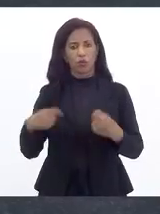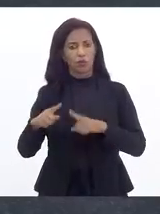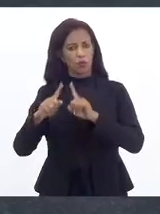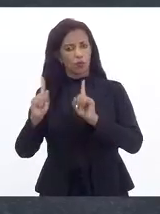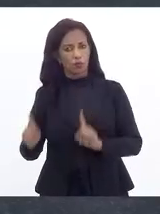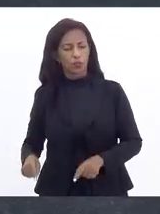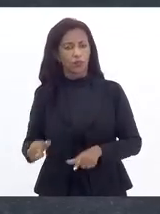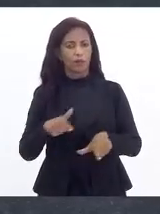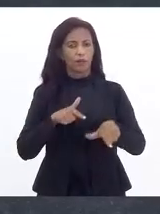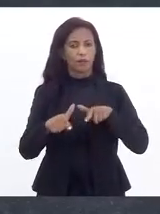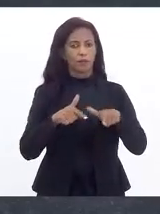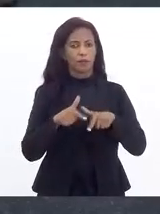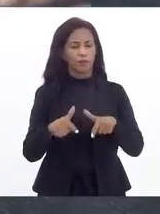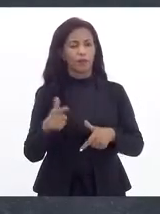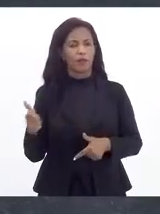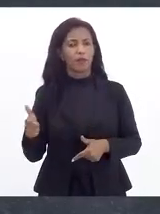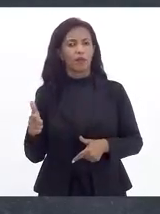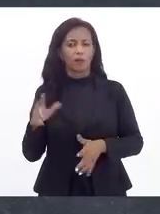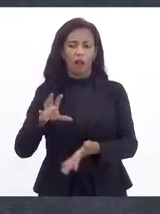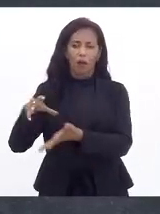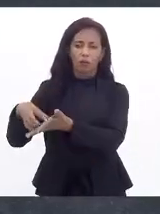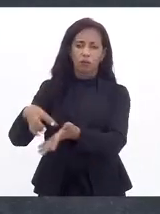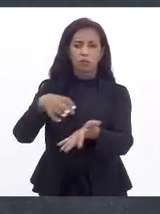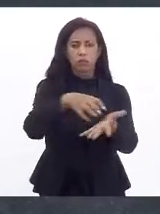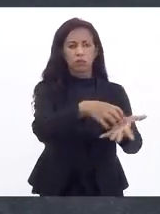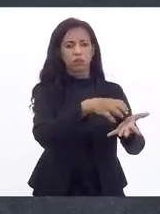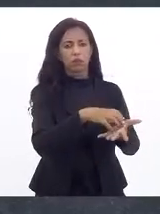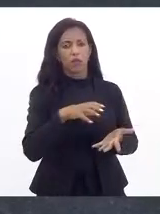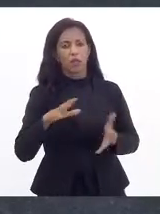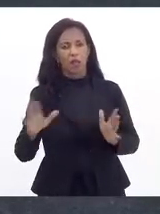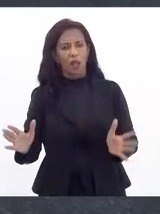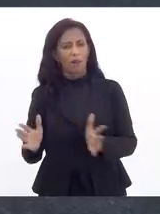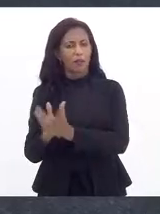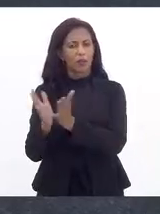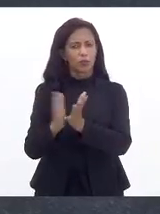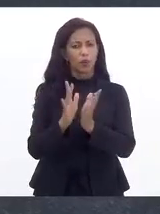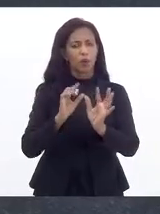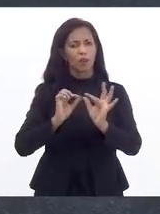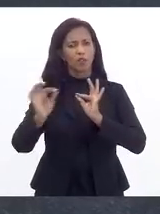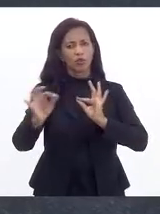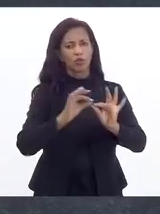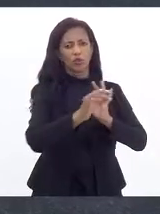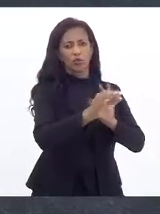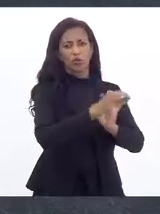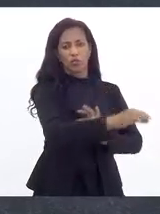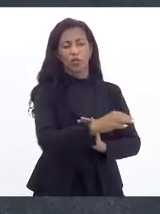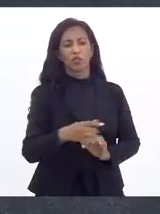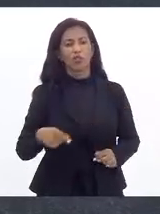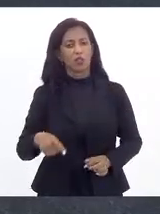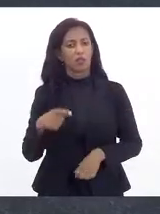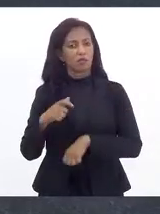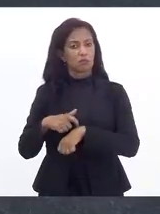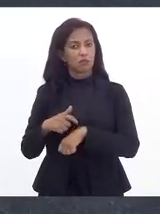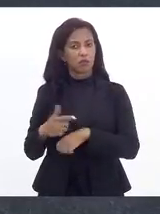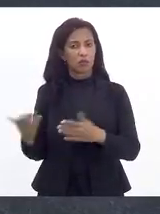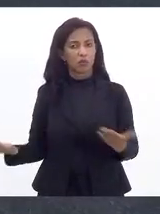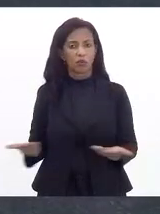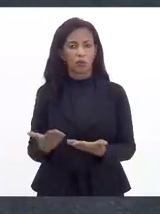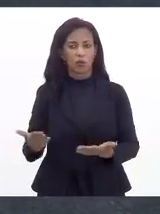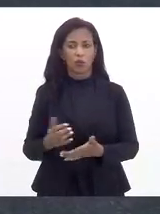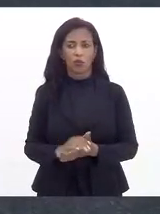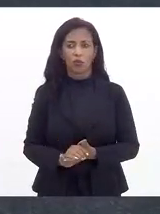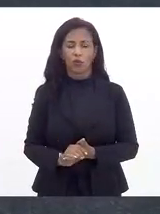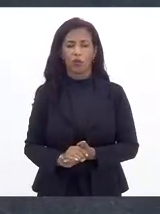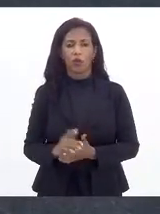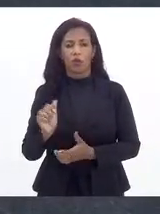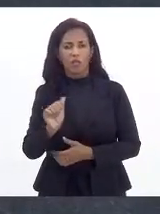de saúde, está lá nas nossas periferias, nas regiões mais distantes do nosso estado, e é nesse momento que hoje, nesse ato